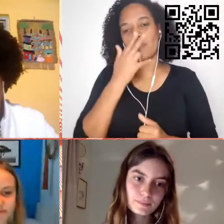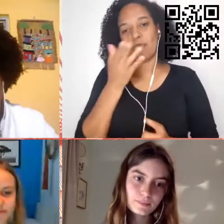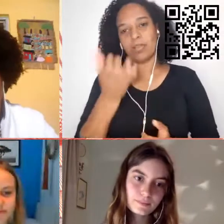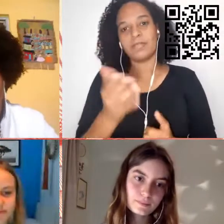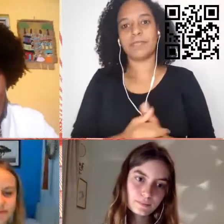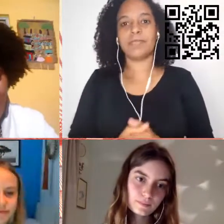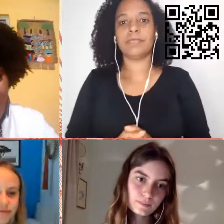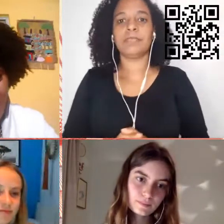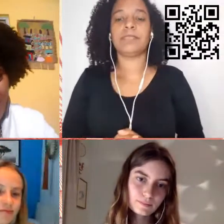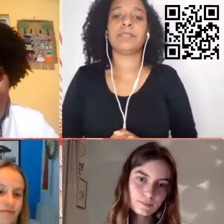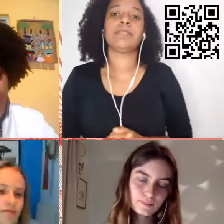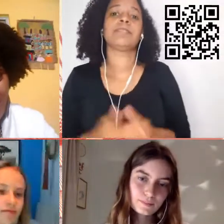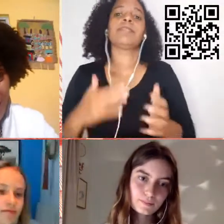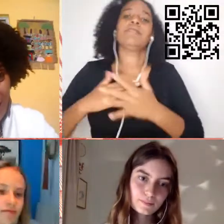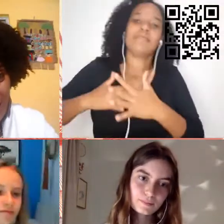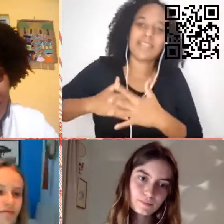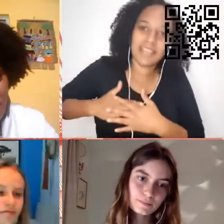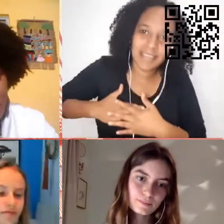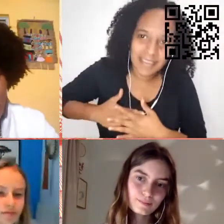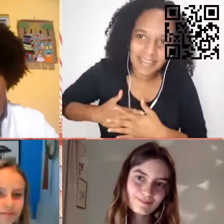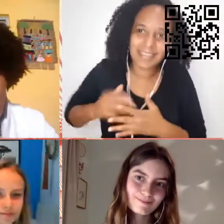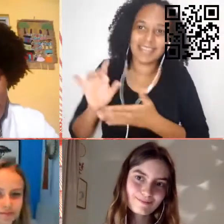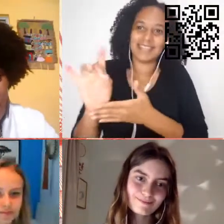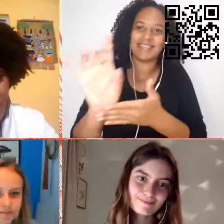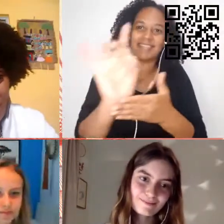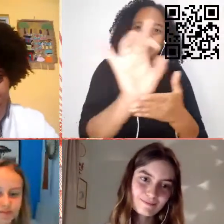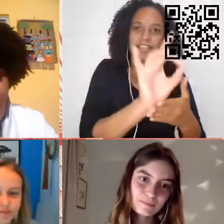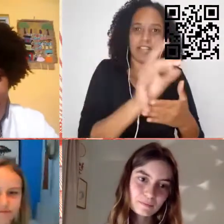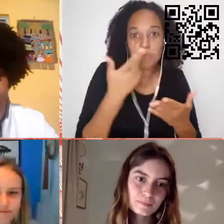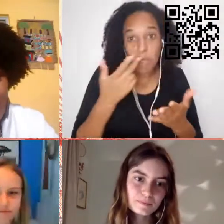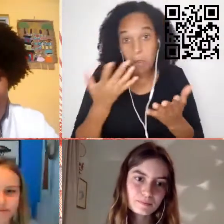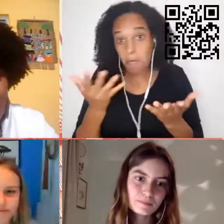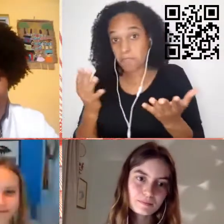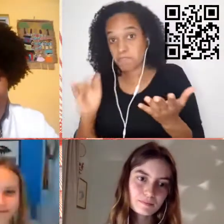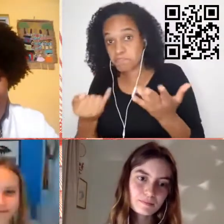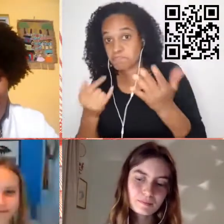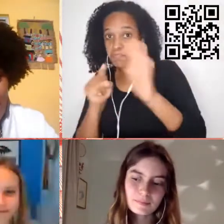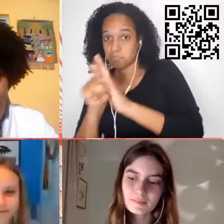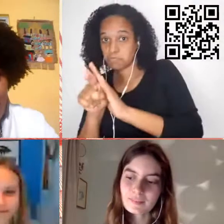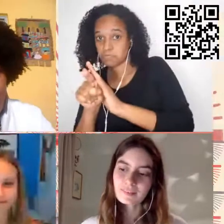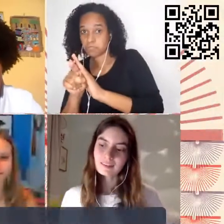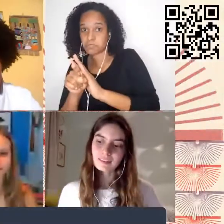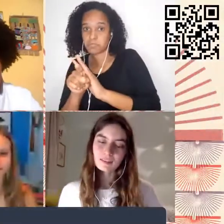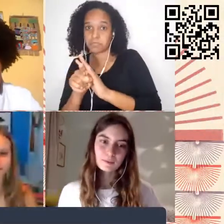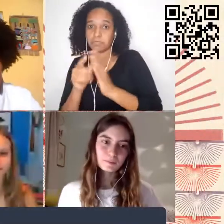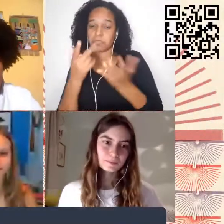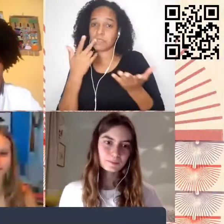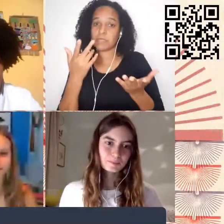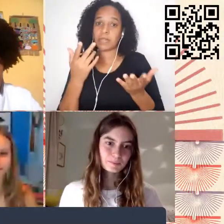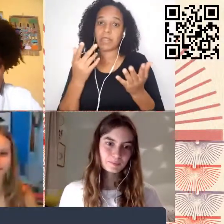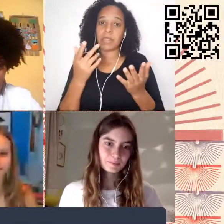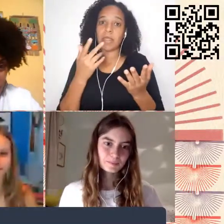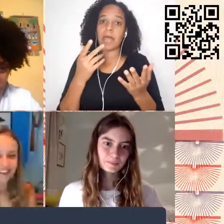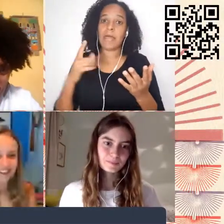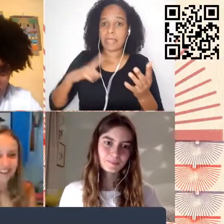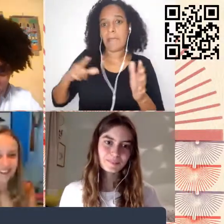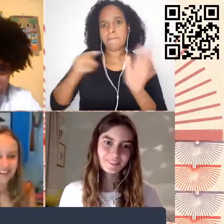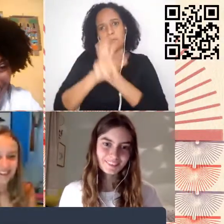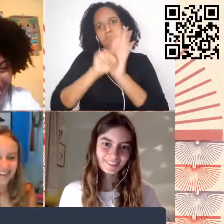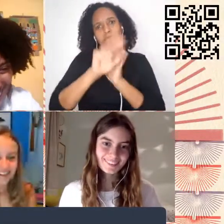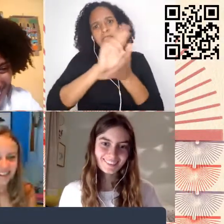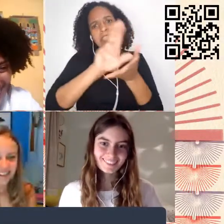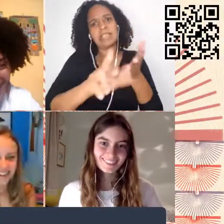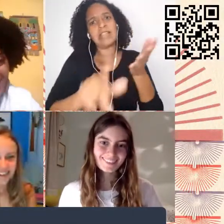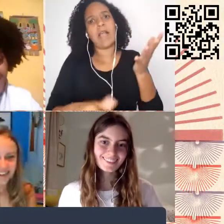Queridos Edmilson, Vi, Manu, vocês querem fazer mais alguma pergunta? Perguntas temos, né? Mas, assim, vocês